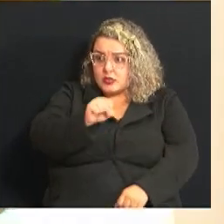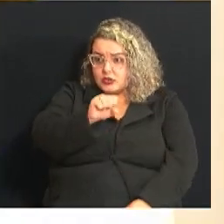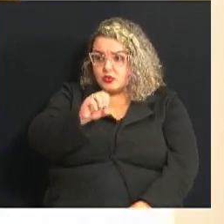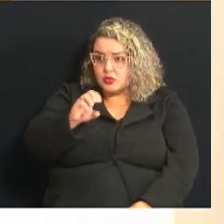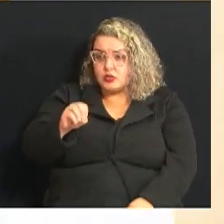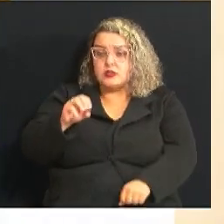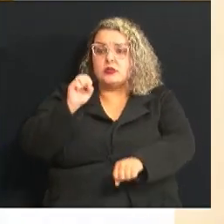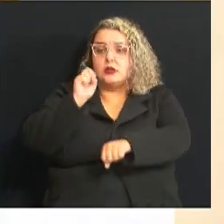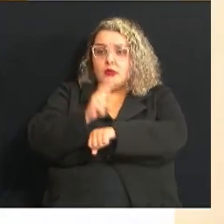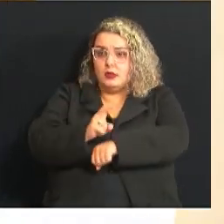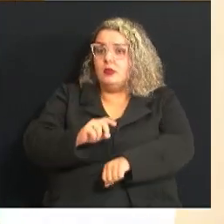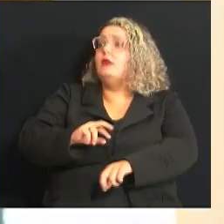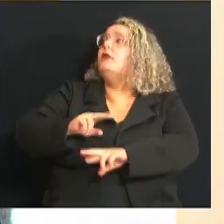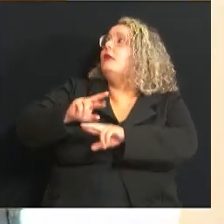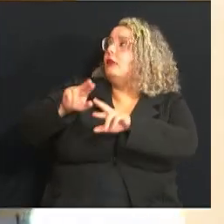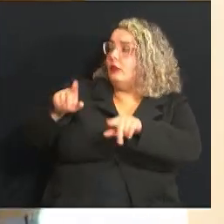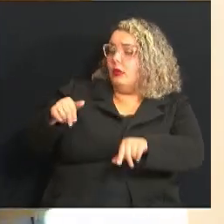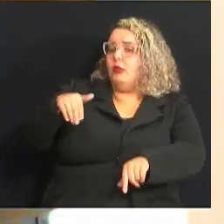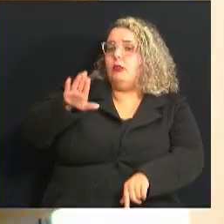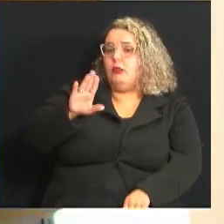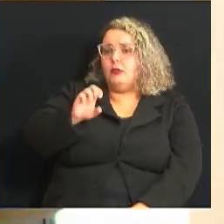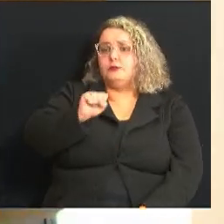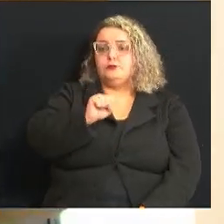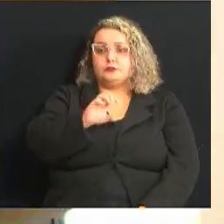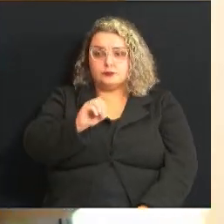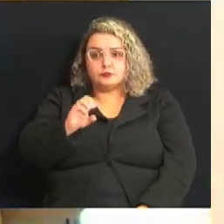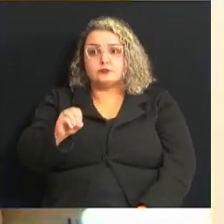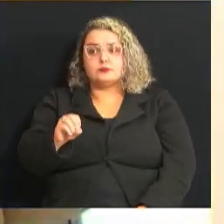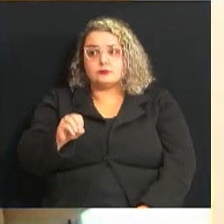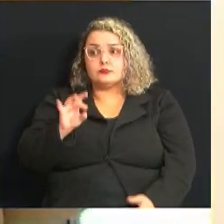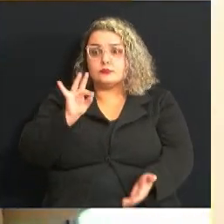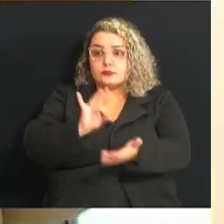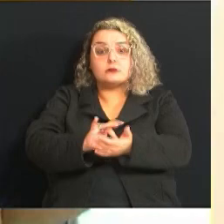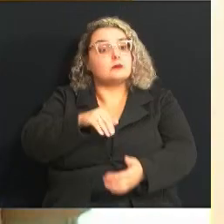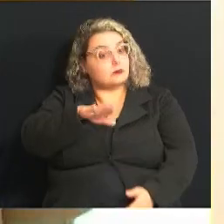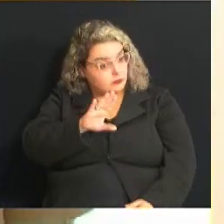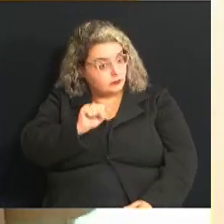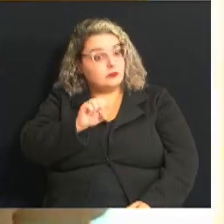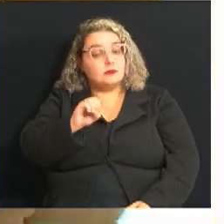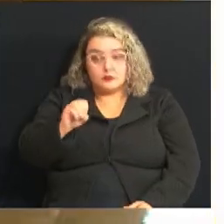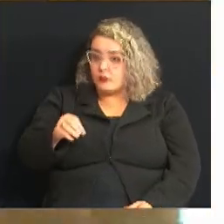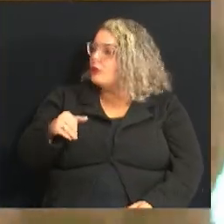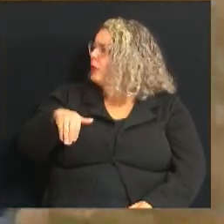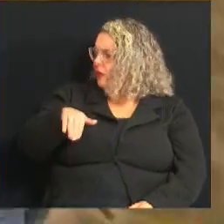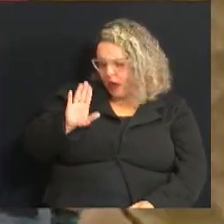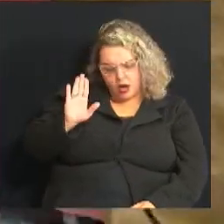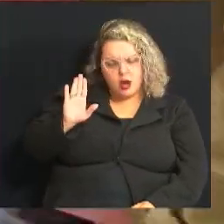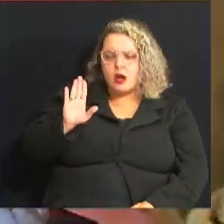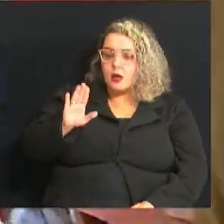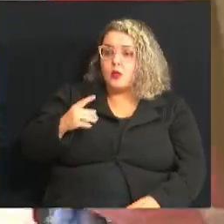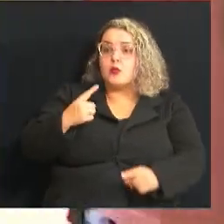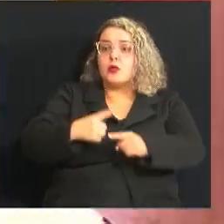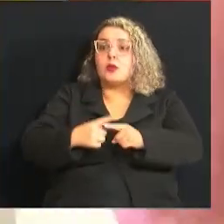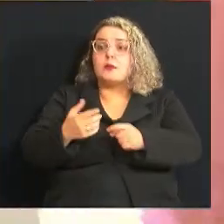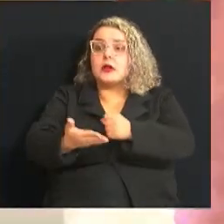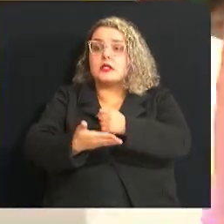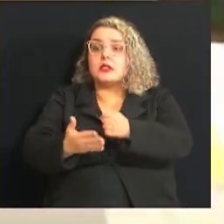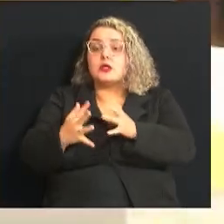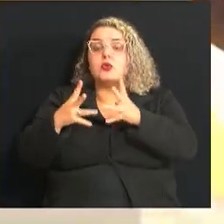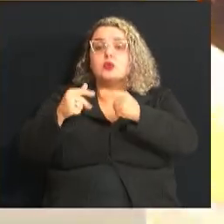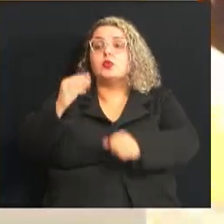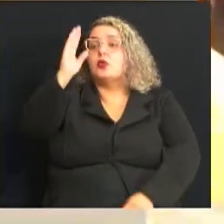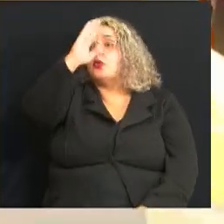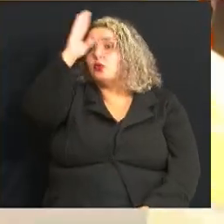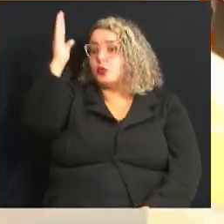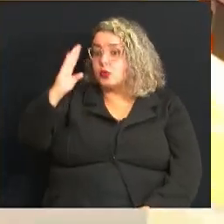Como a gente estava falando. Mais de 800, na verdade, porque o coletivo... São mais 800? Sim, muito mais, porque basicamente a gente atende todo o Brasil.